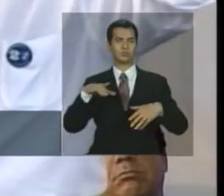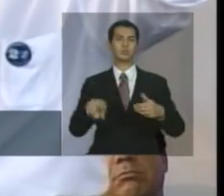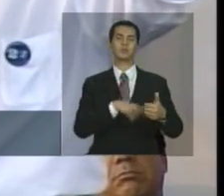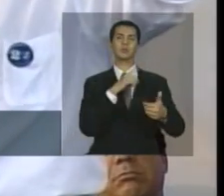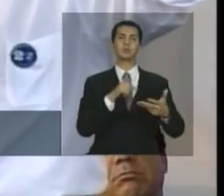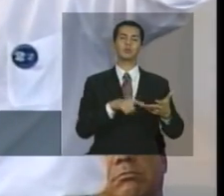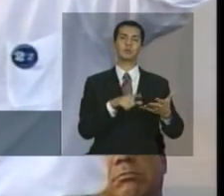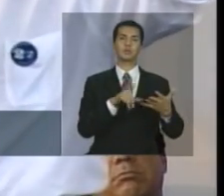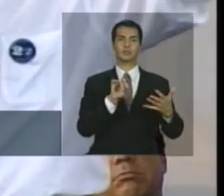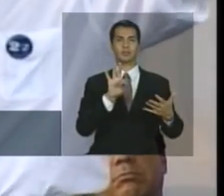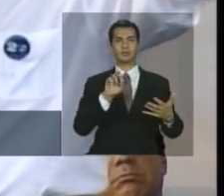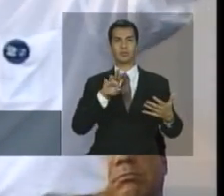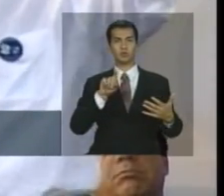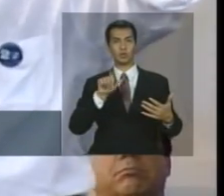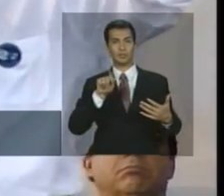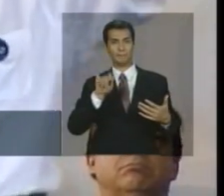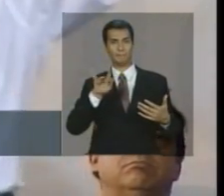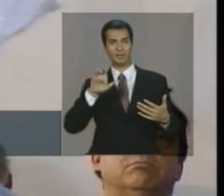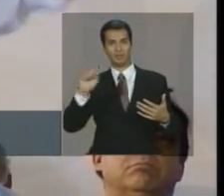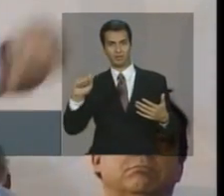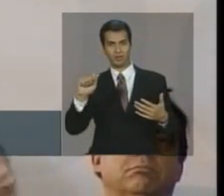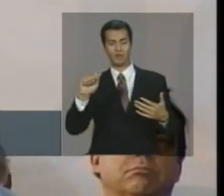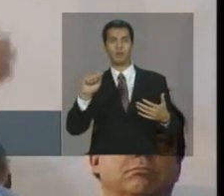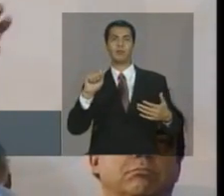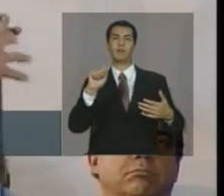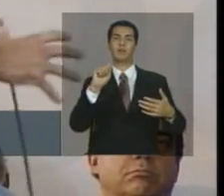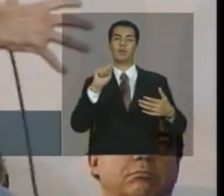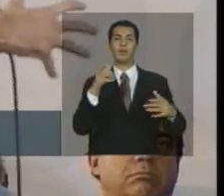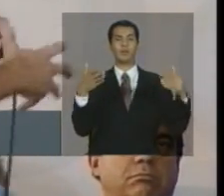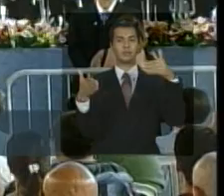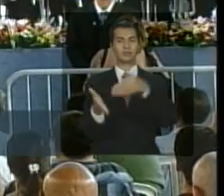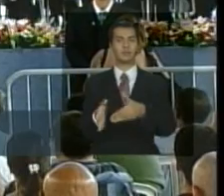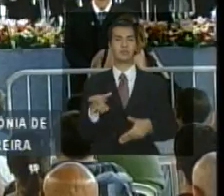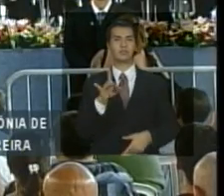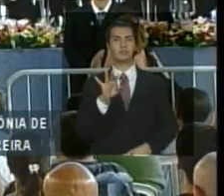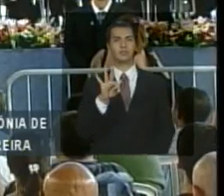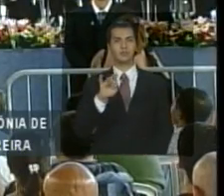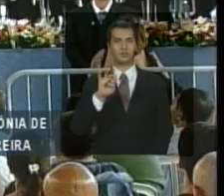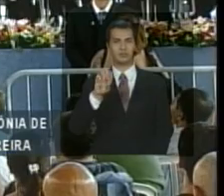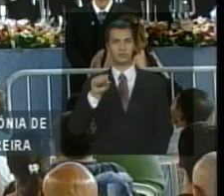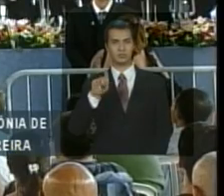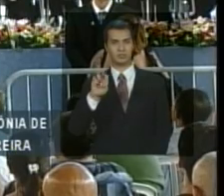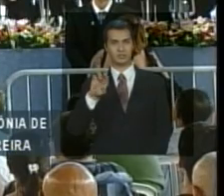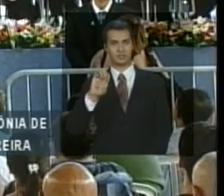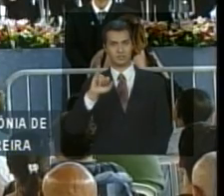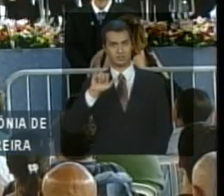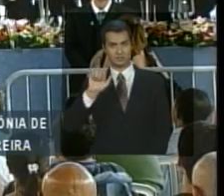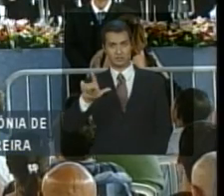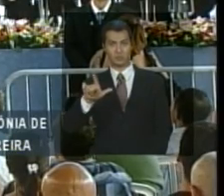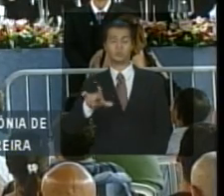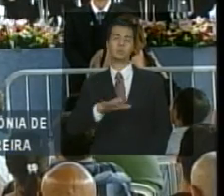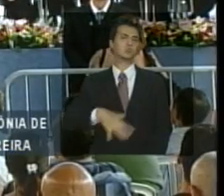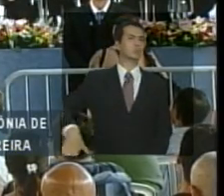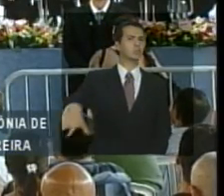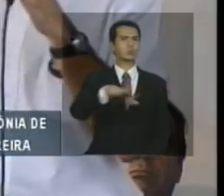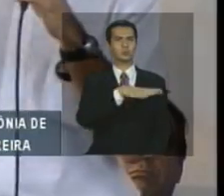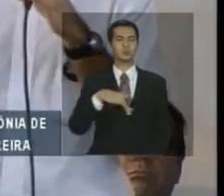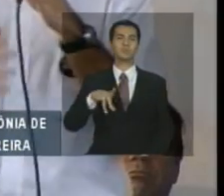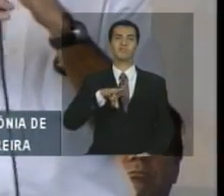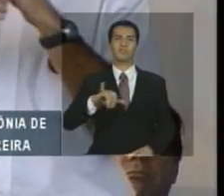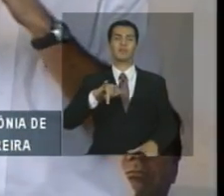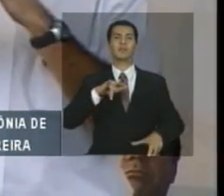o maciço da Pedra Branca e chega em Deodoro encontrando com a Transbrasil. Tudo isso se falando. Seja, nós vamos ter uma rede de transporte